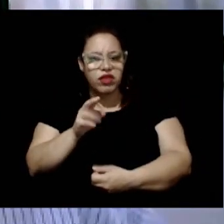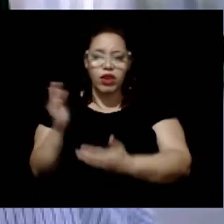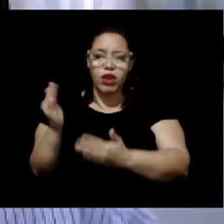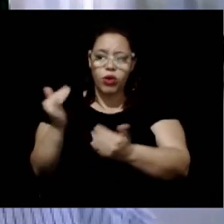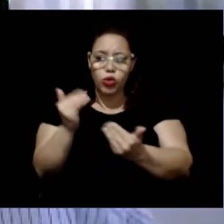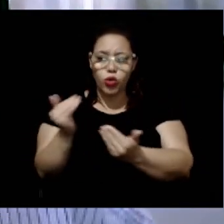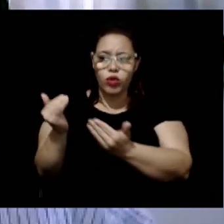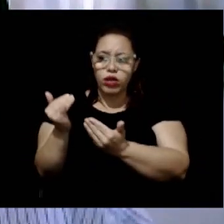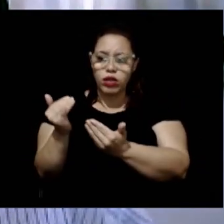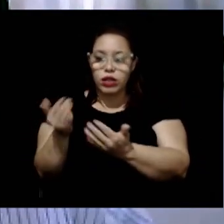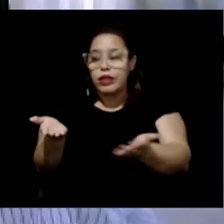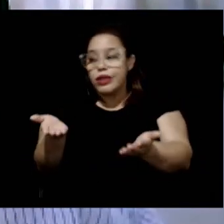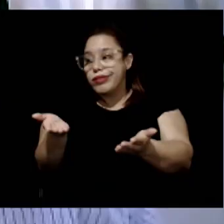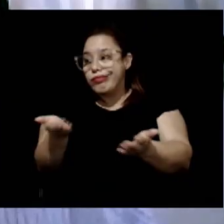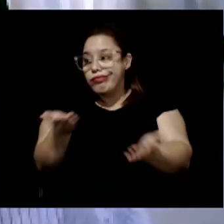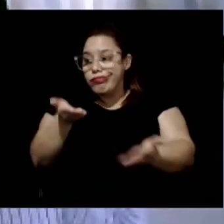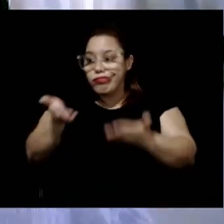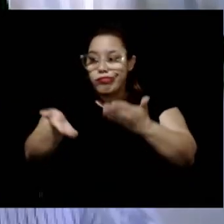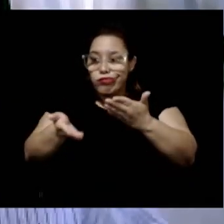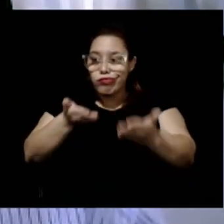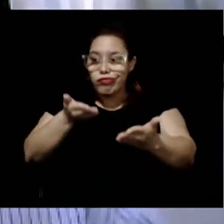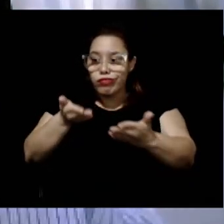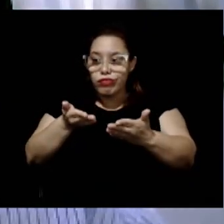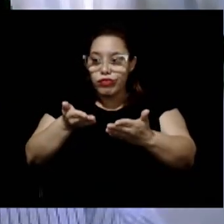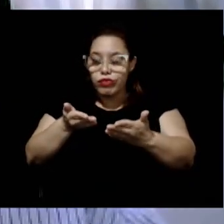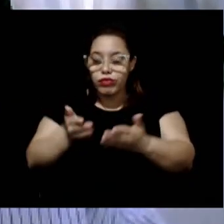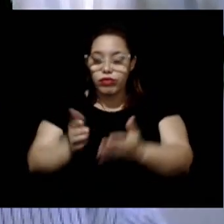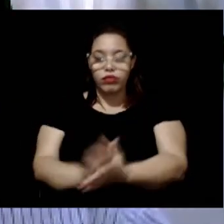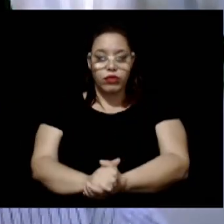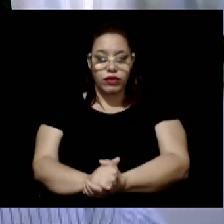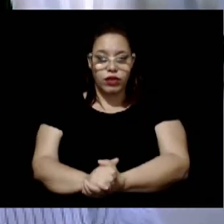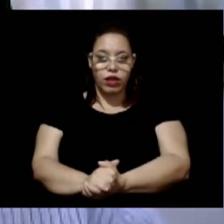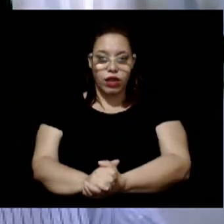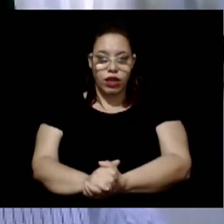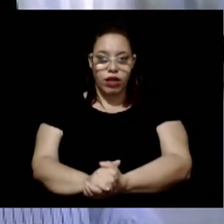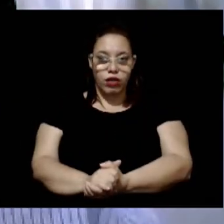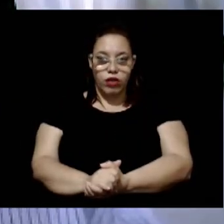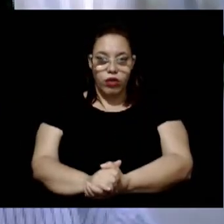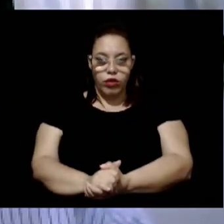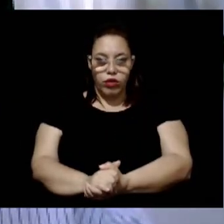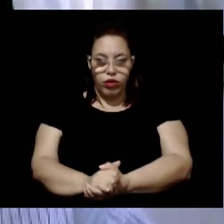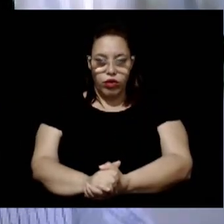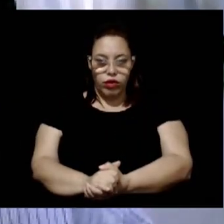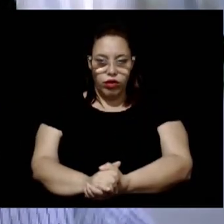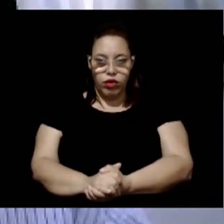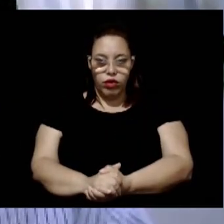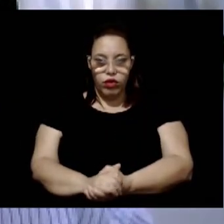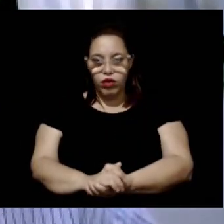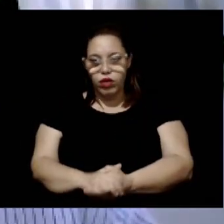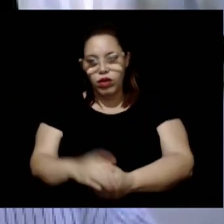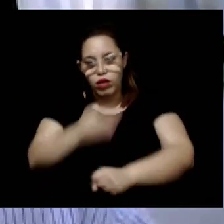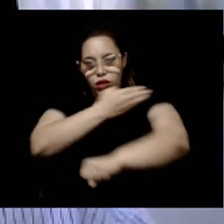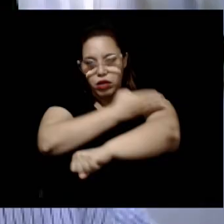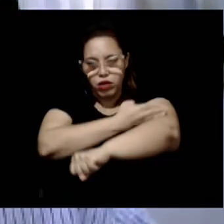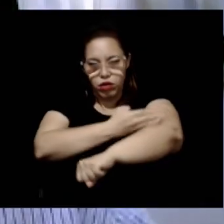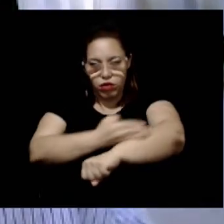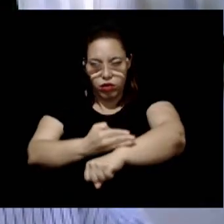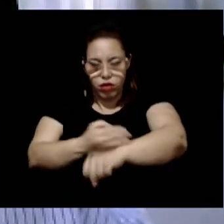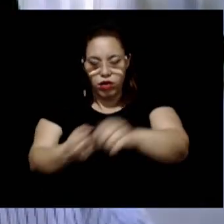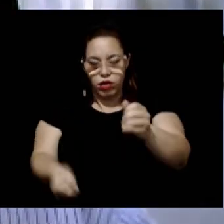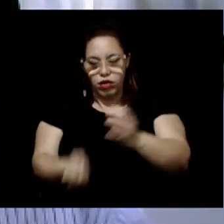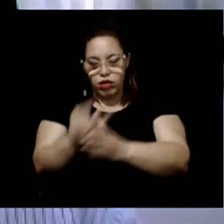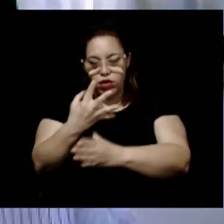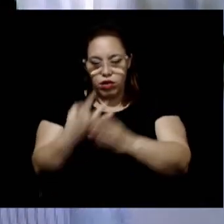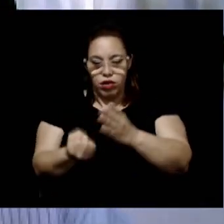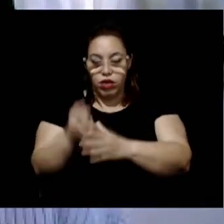se parece com a artrite reumatoide. Mas a faixa de idade que a gente costuma ver surgir é nesse momento,